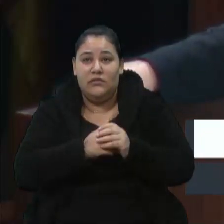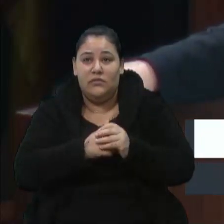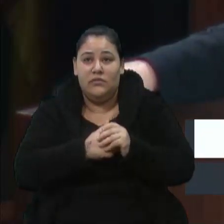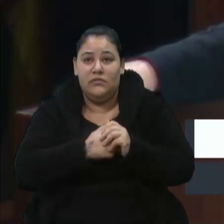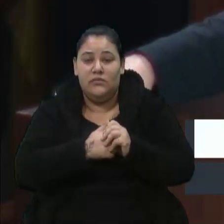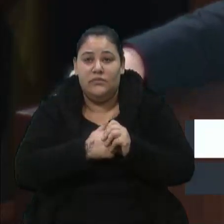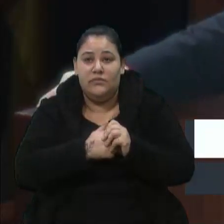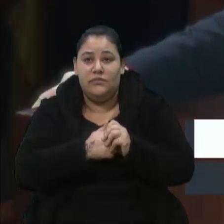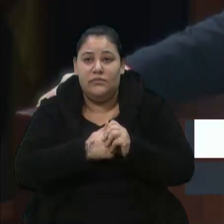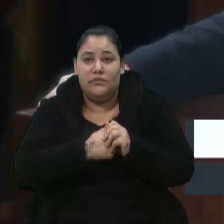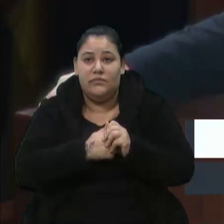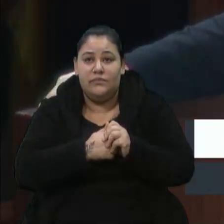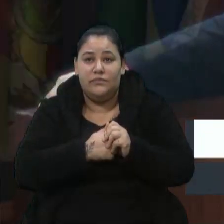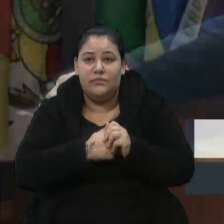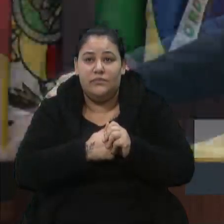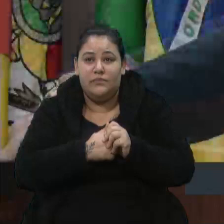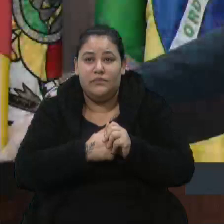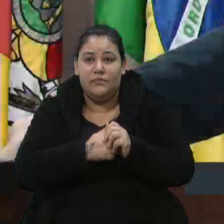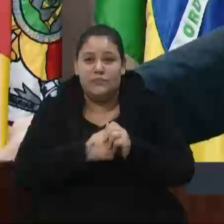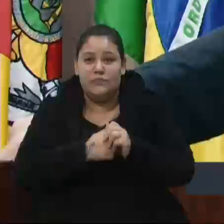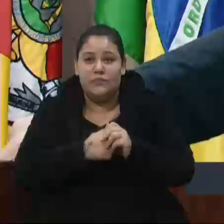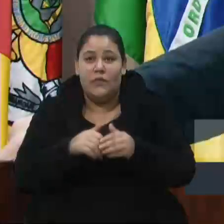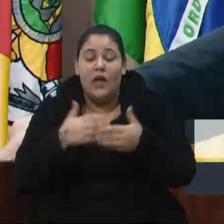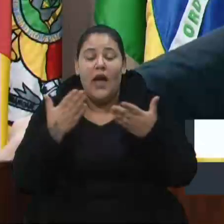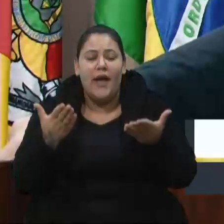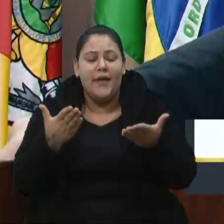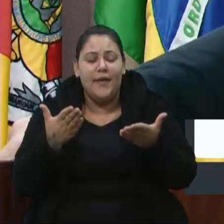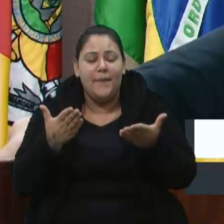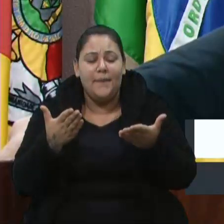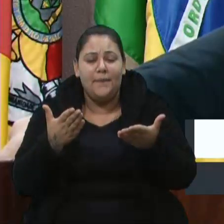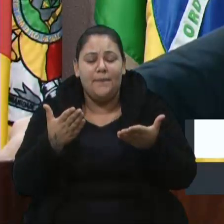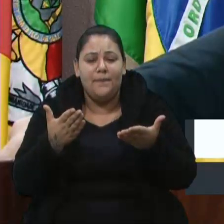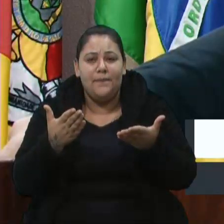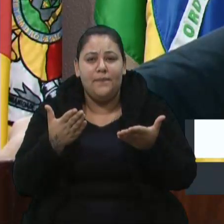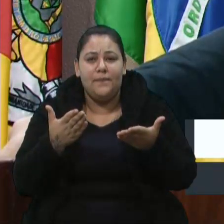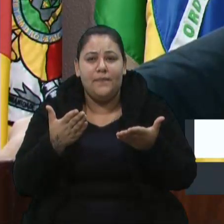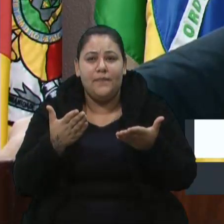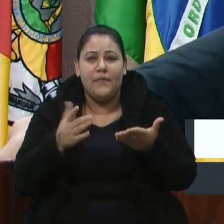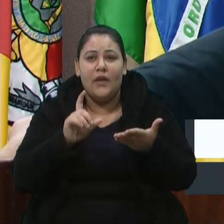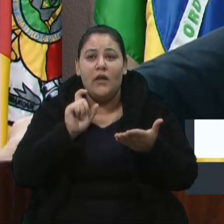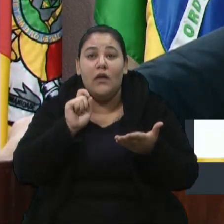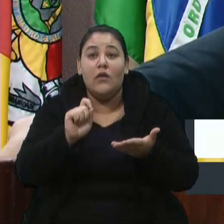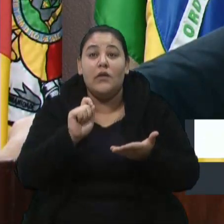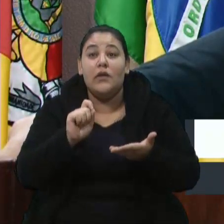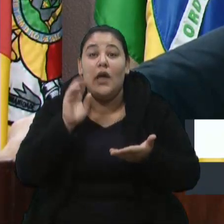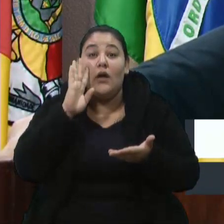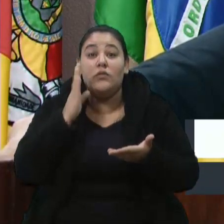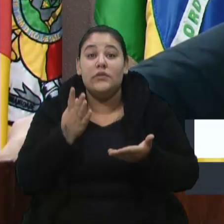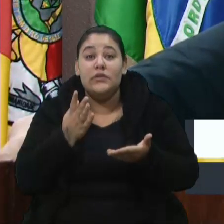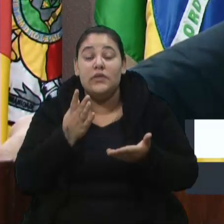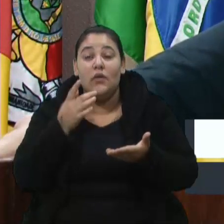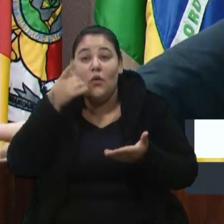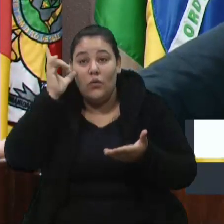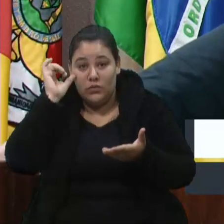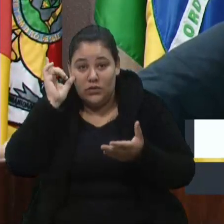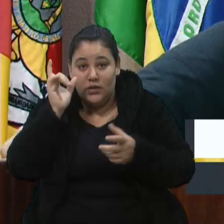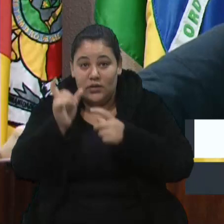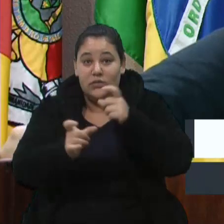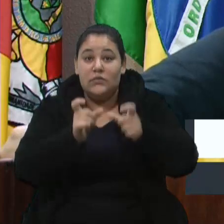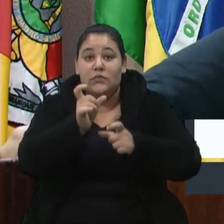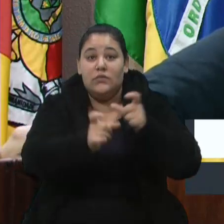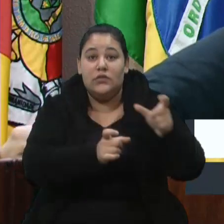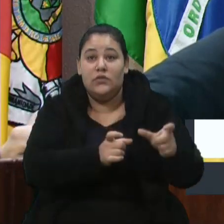que... Aí, vereadora, o que aconteceu naquele momento é que as pessoas estavam de